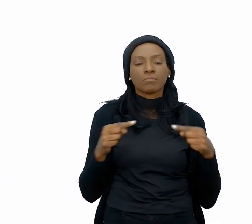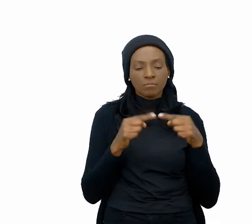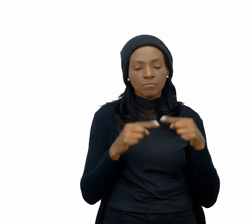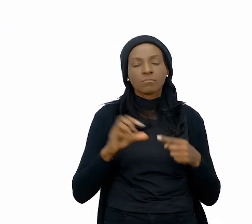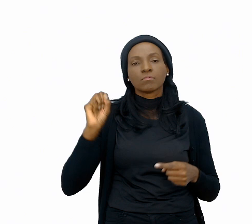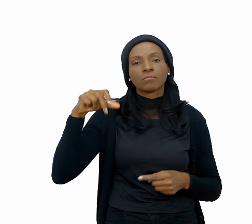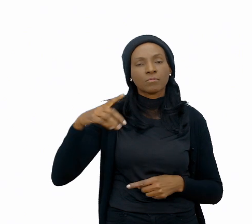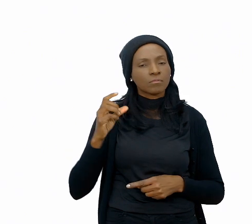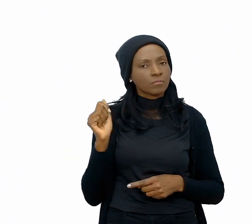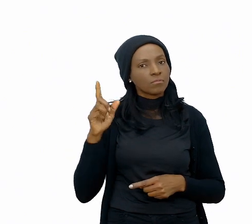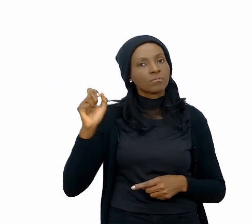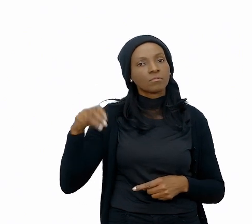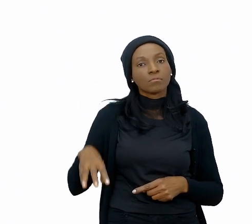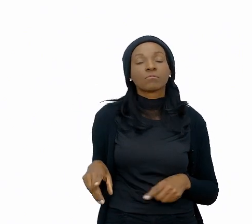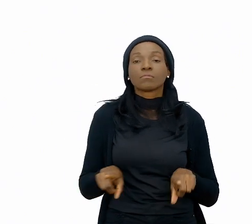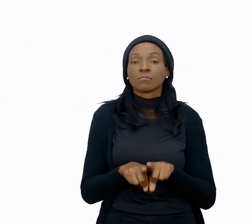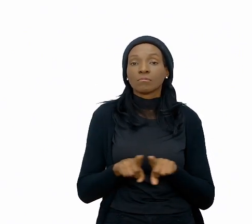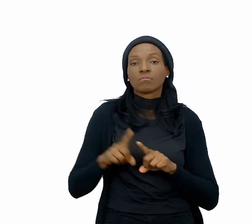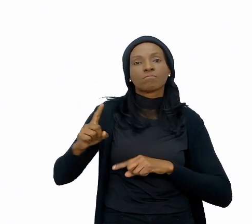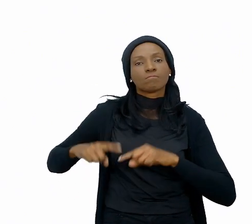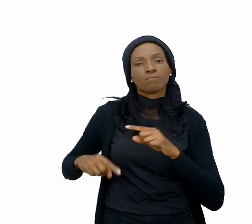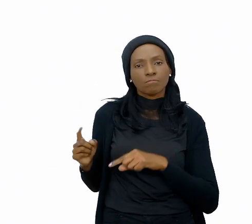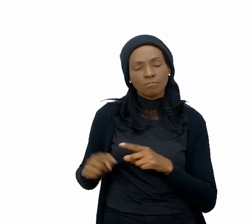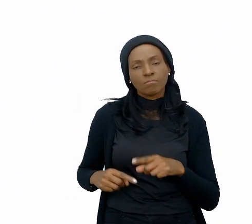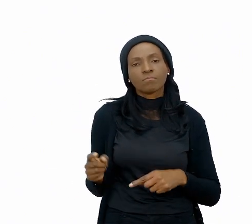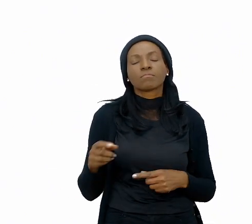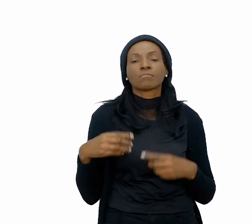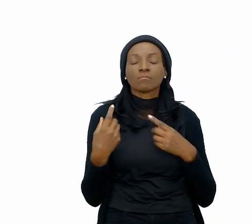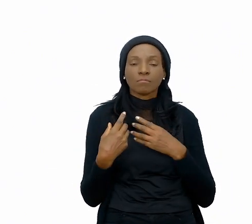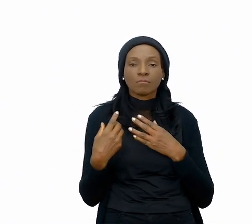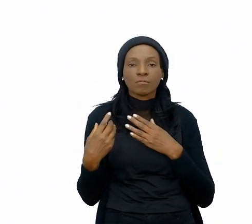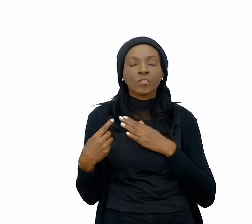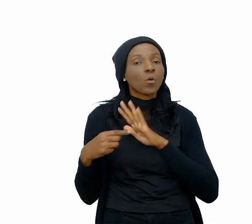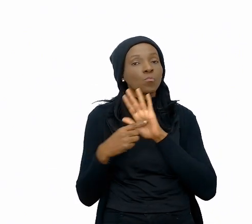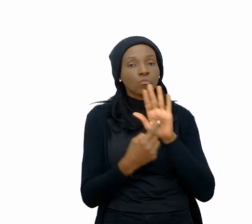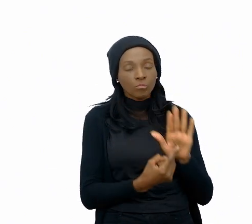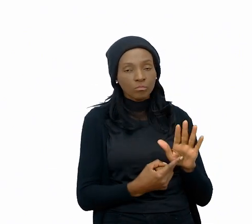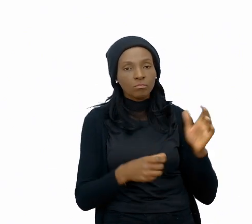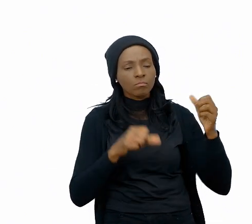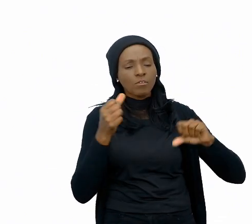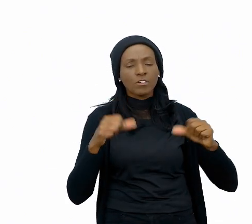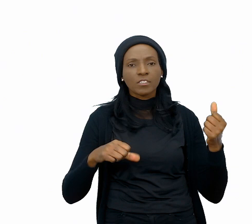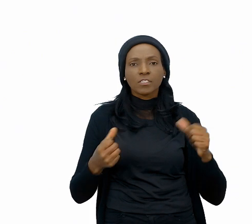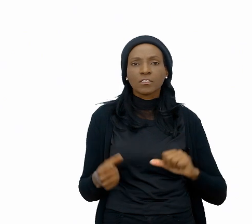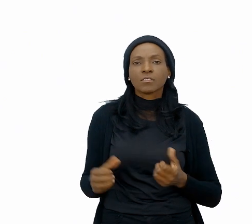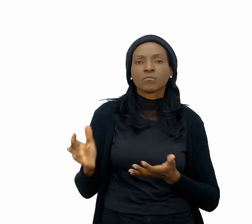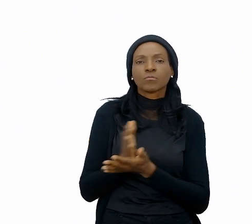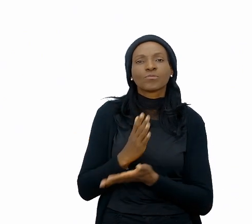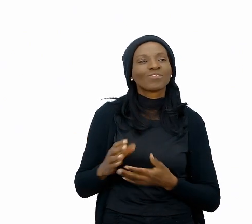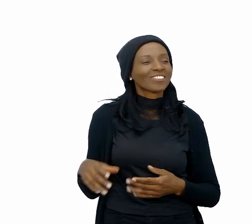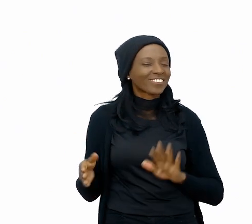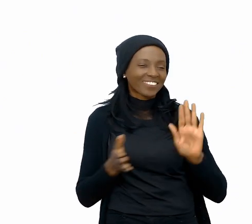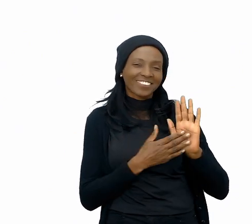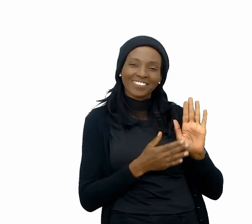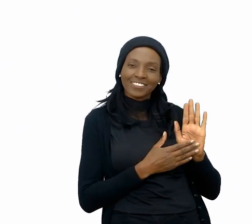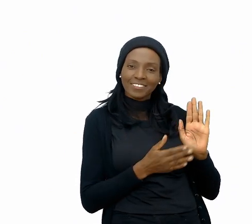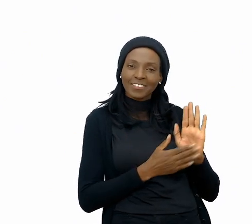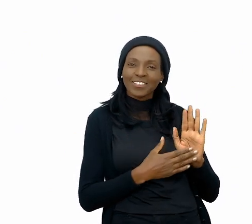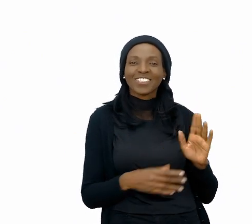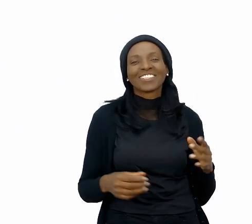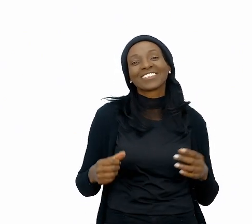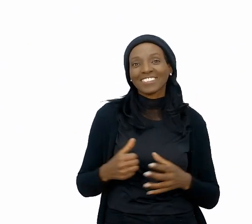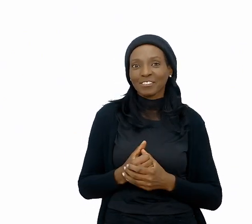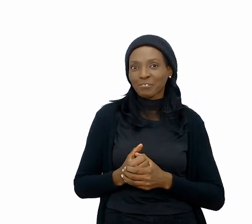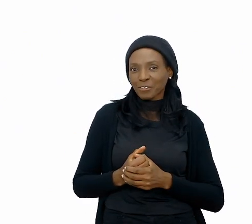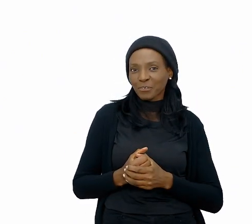sondagem? E, além disso, o material ele vai apresentar a análise de alguns protocolos de